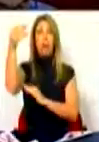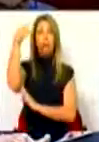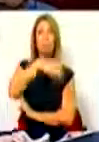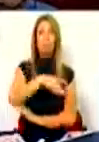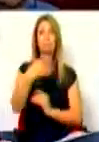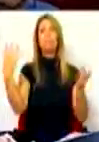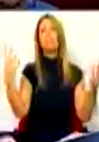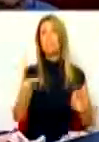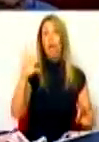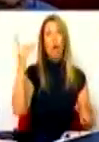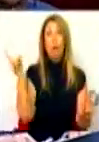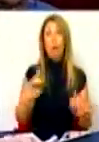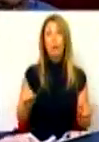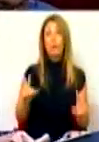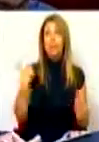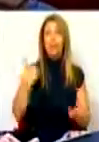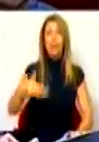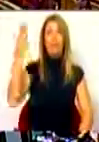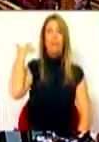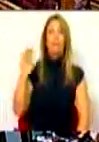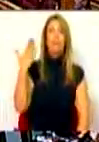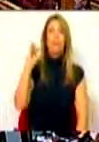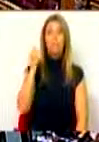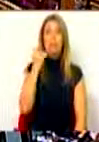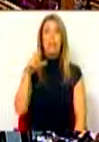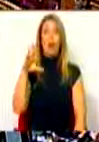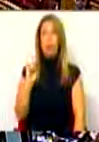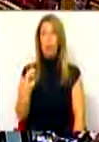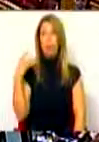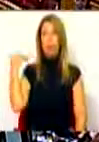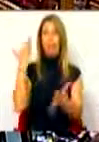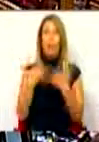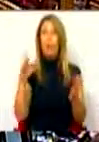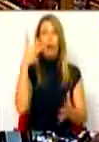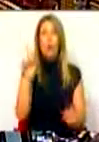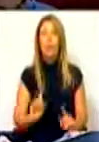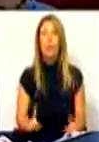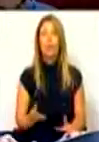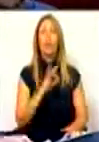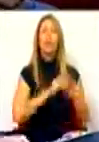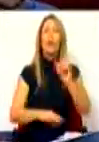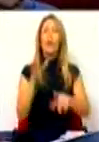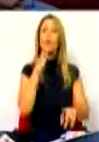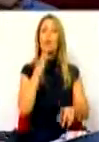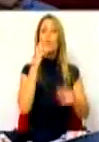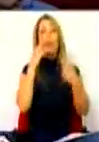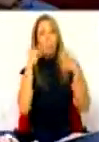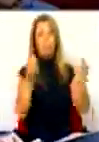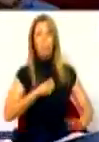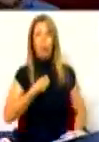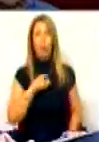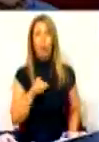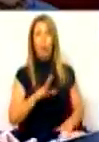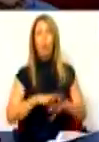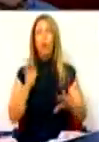desde o início deste século. O Sr. Deputado manifestou alguma preocupação com o